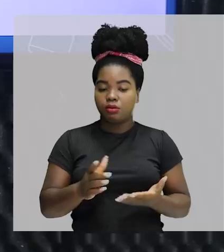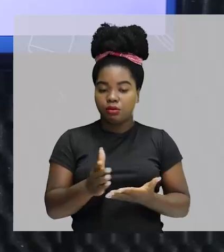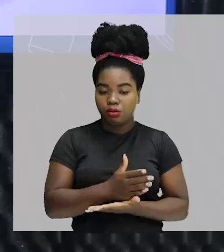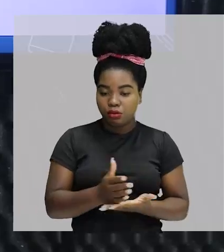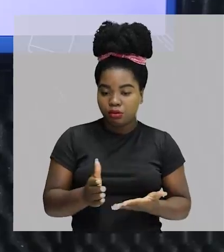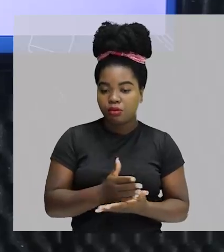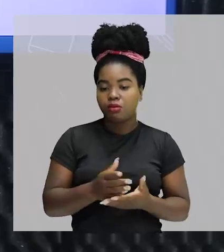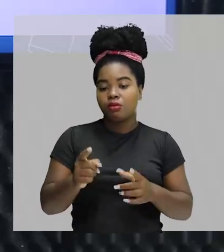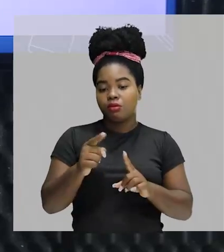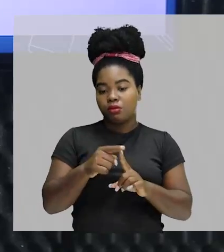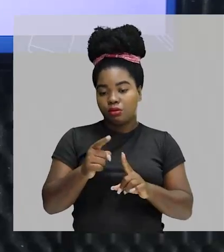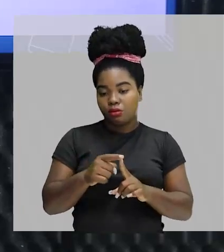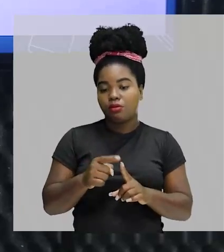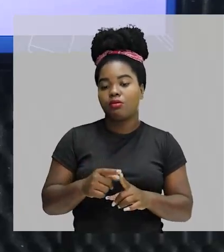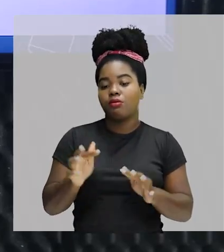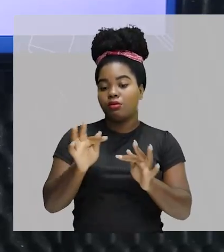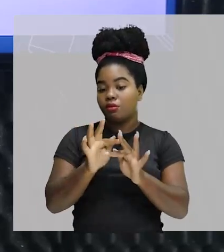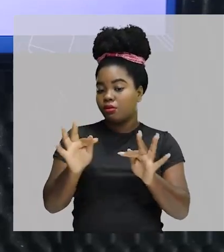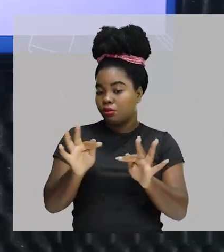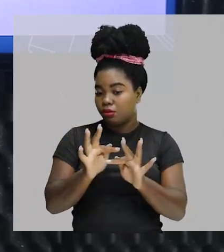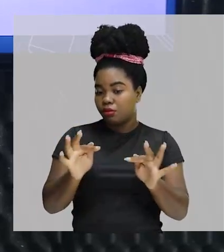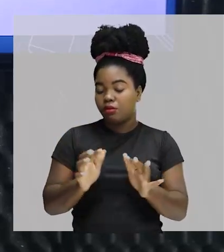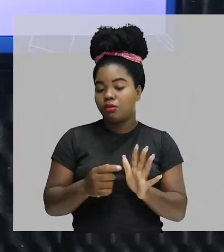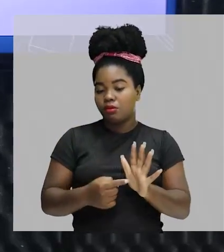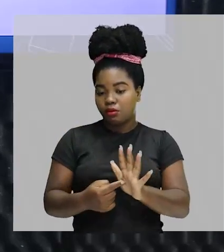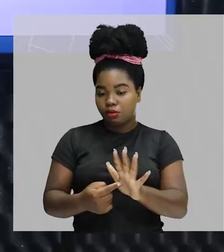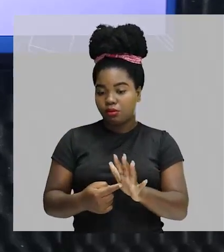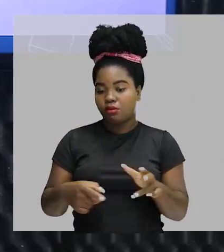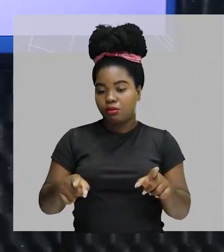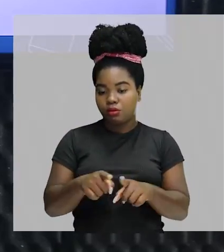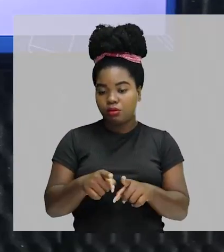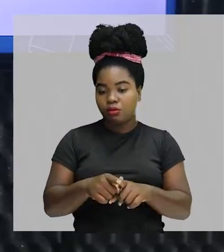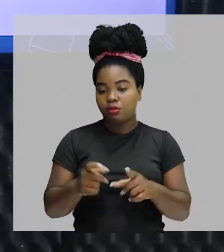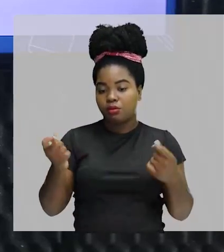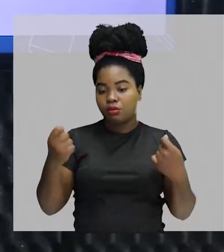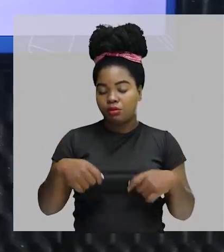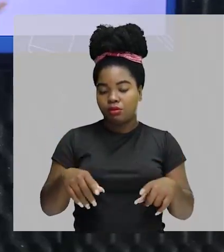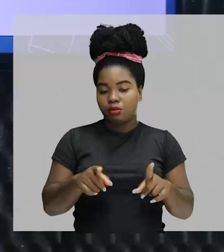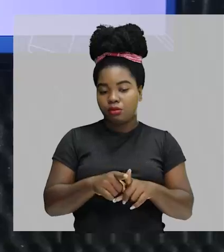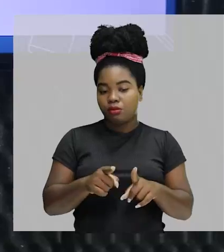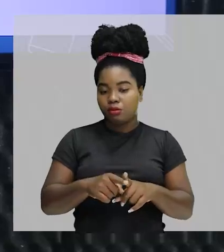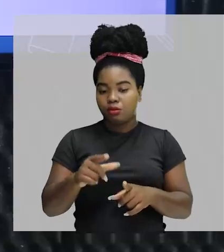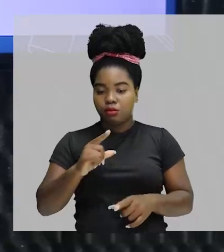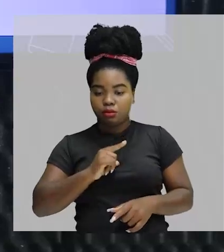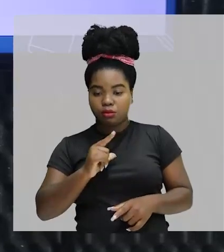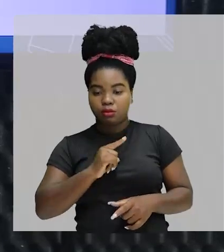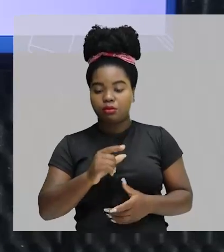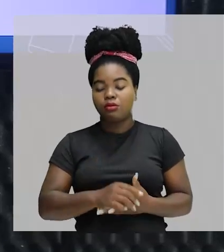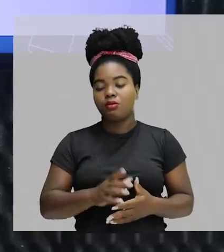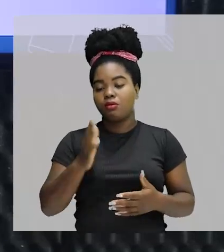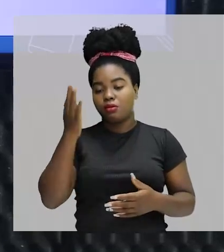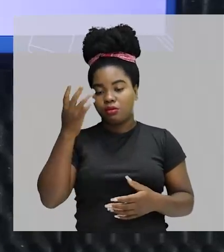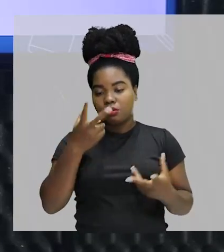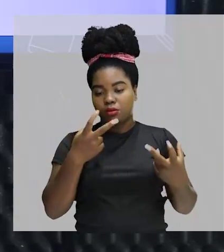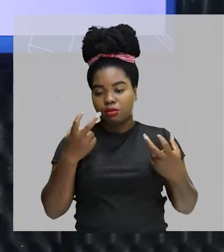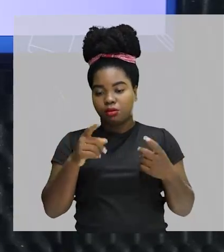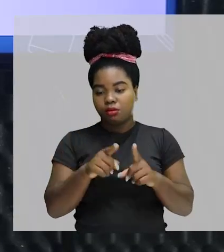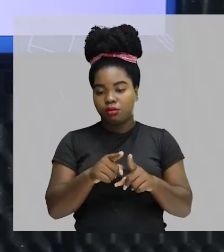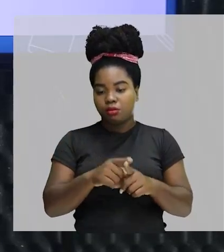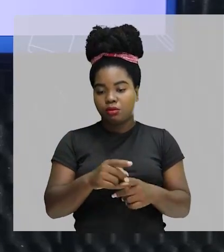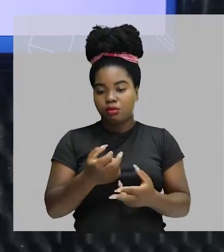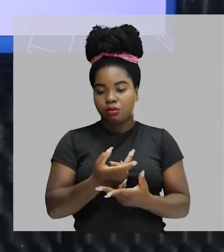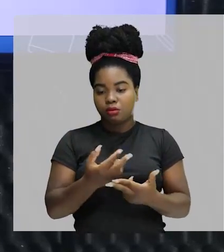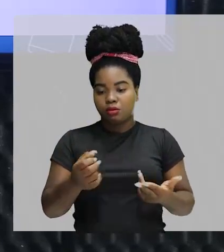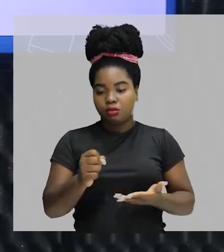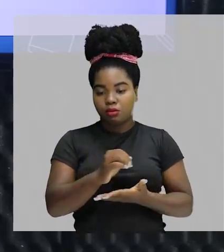função exponencial que se apresentam dessa forma. Então, eu posso também ter, né, e você viu também muitos exercícios,